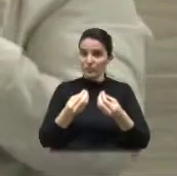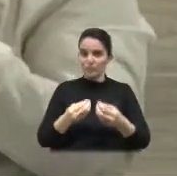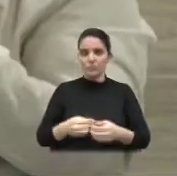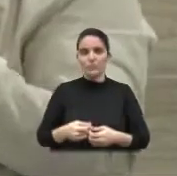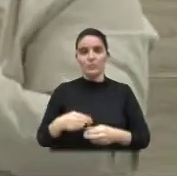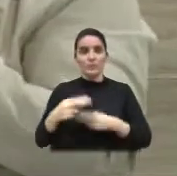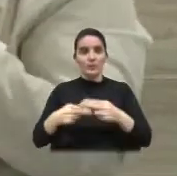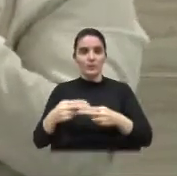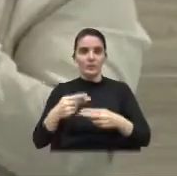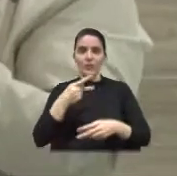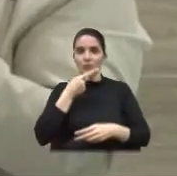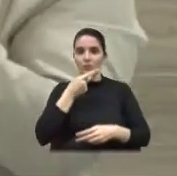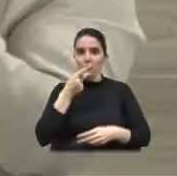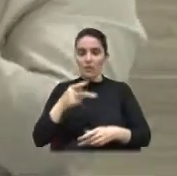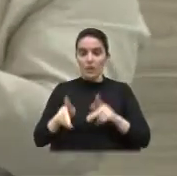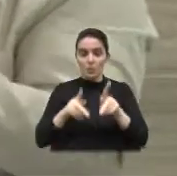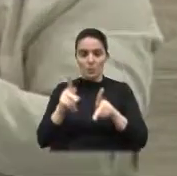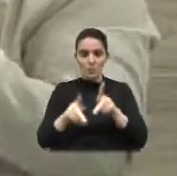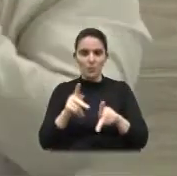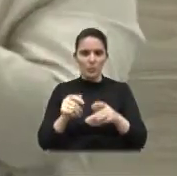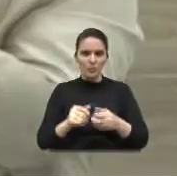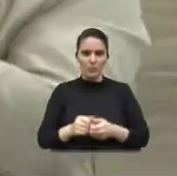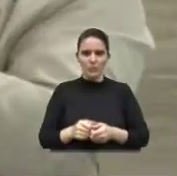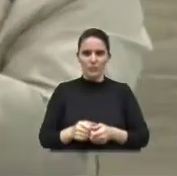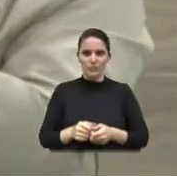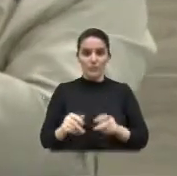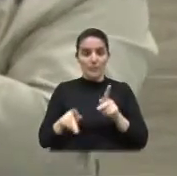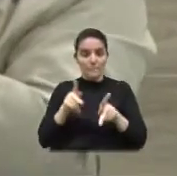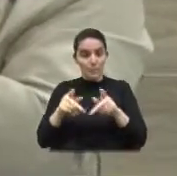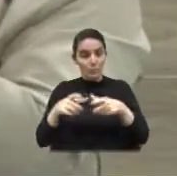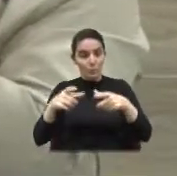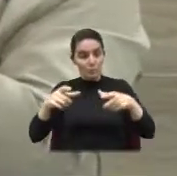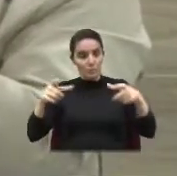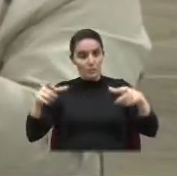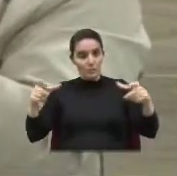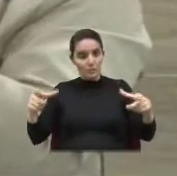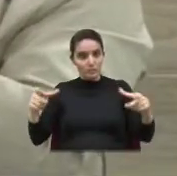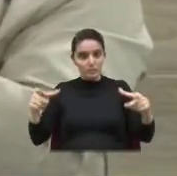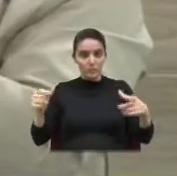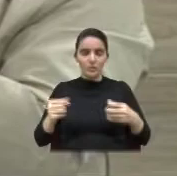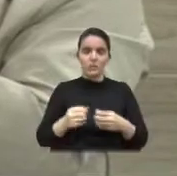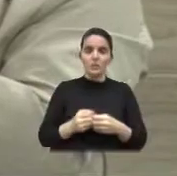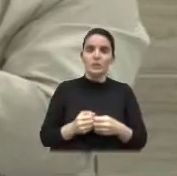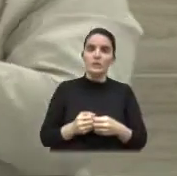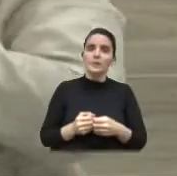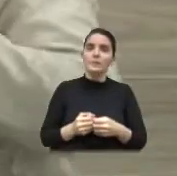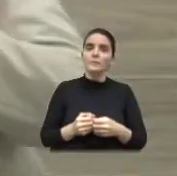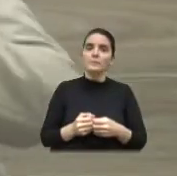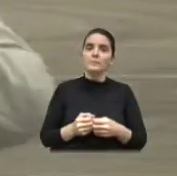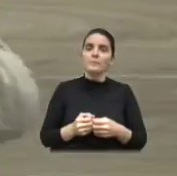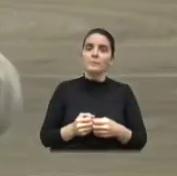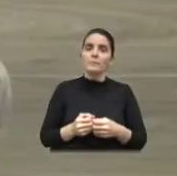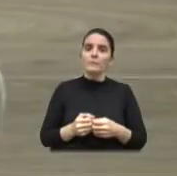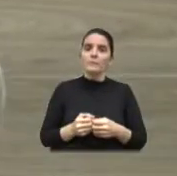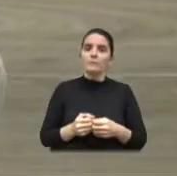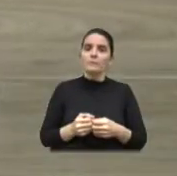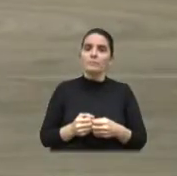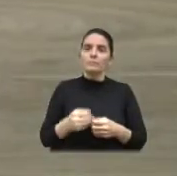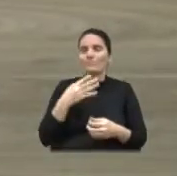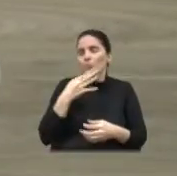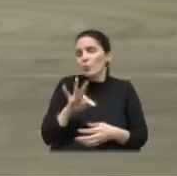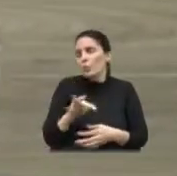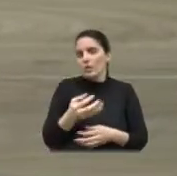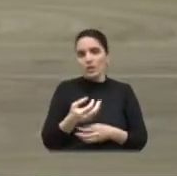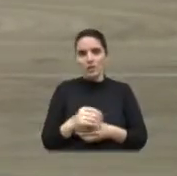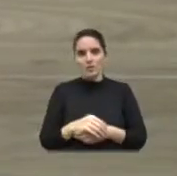que infelizmente é uma população que a maioria ainda não é esclarecida, como o vereador Helder falou, que a maioria às vezes não tem